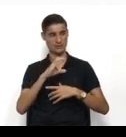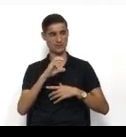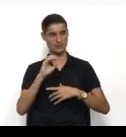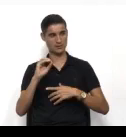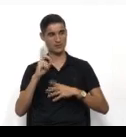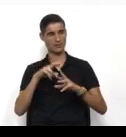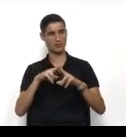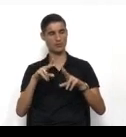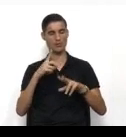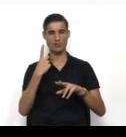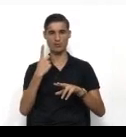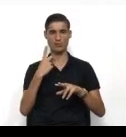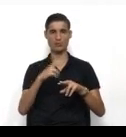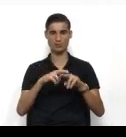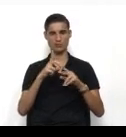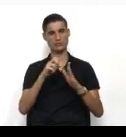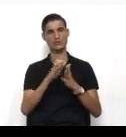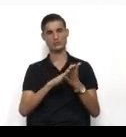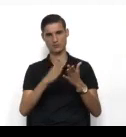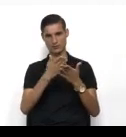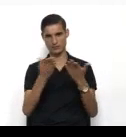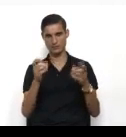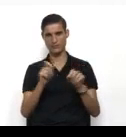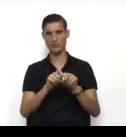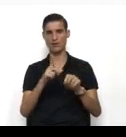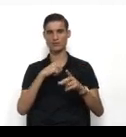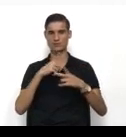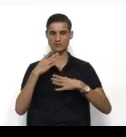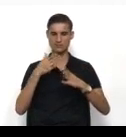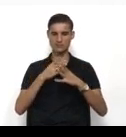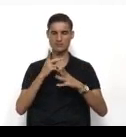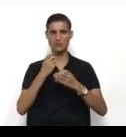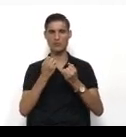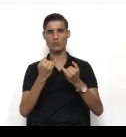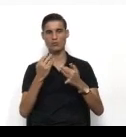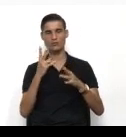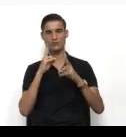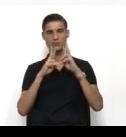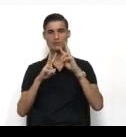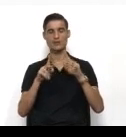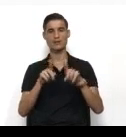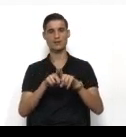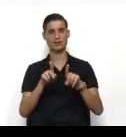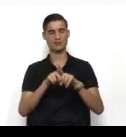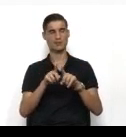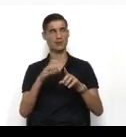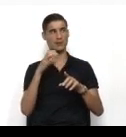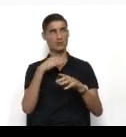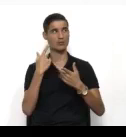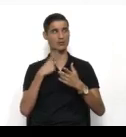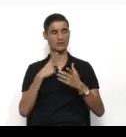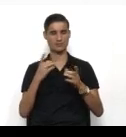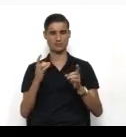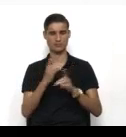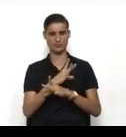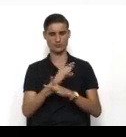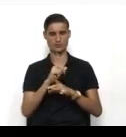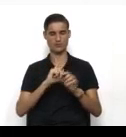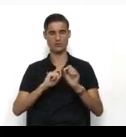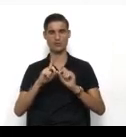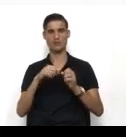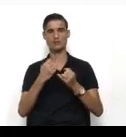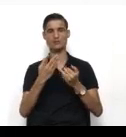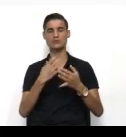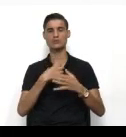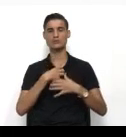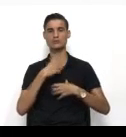1, tá? Então, fica uma atividade para você fazer, tentar chegar nesses valores. E logo, a função solução, então, vai ser